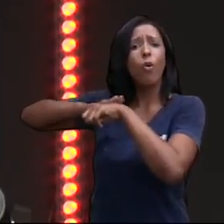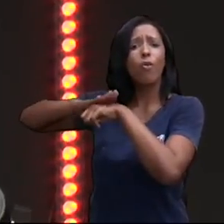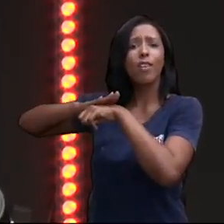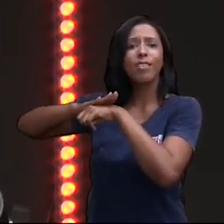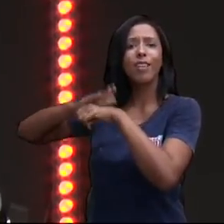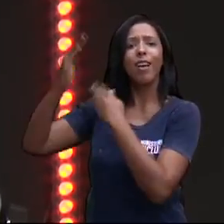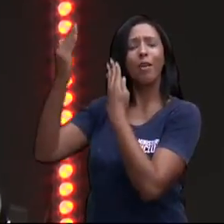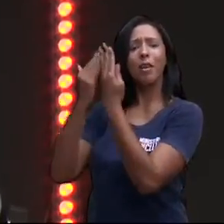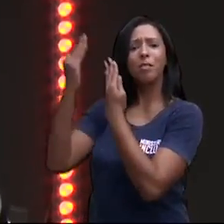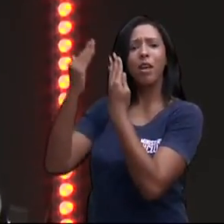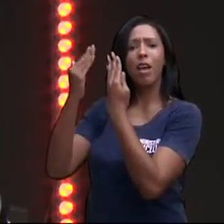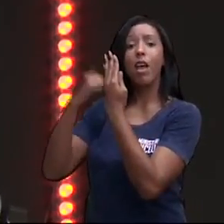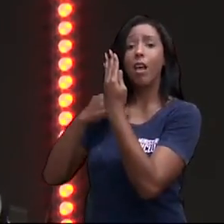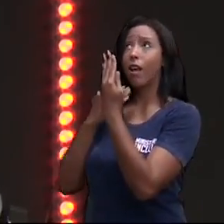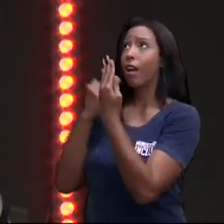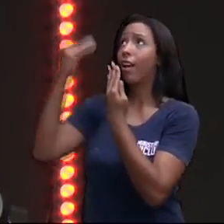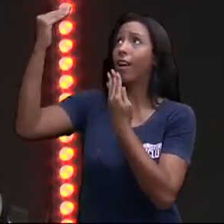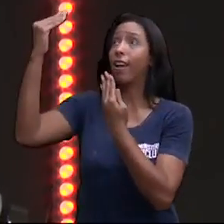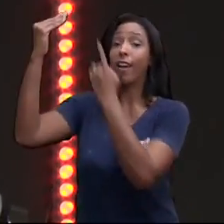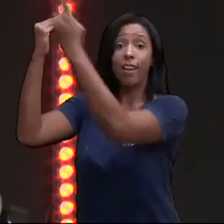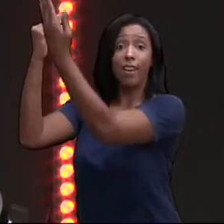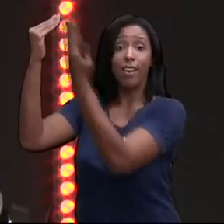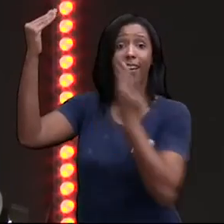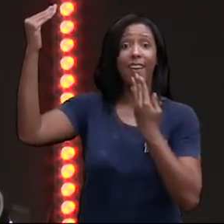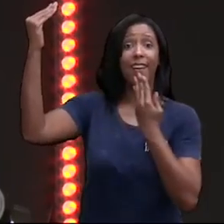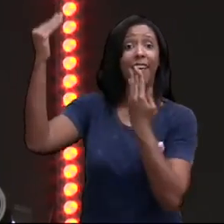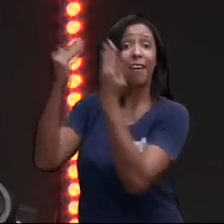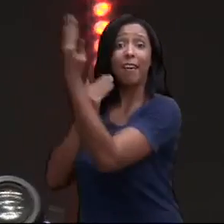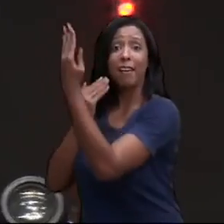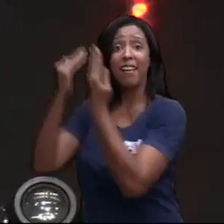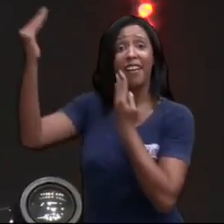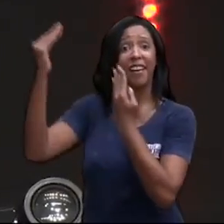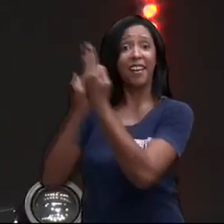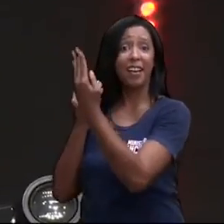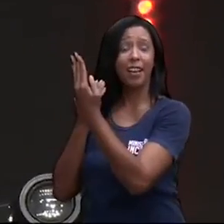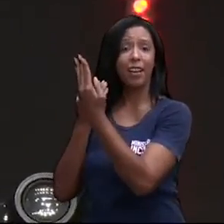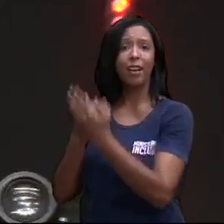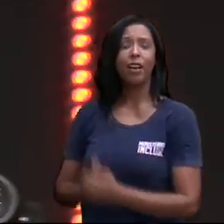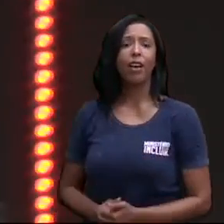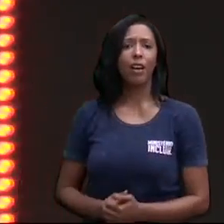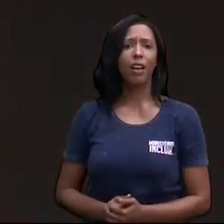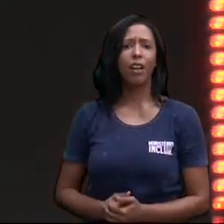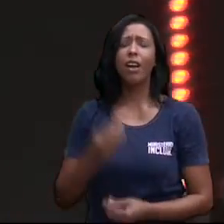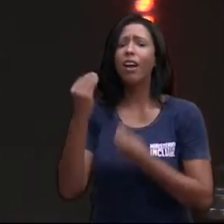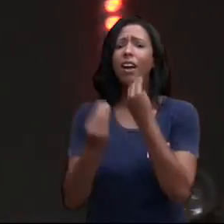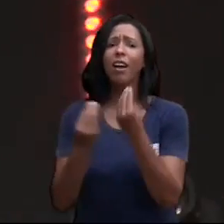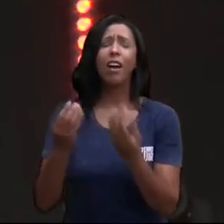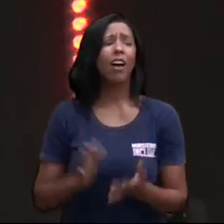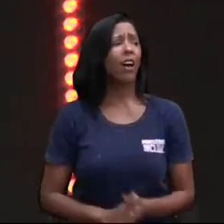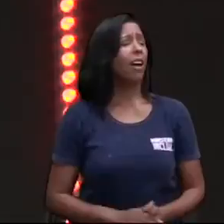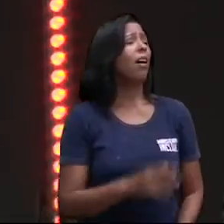passou mas eu oro eu começo a pensar um monte de coisa eu não consigo interagir eu não consigo aumentar eu não